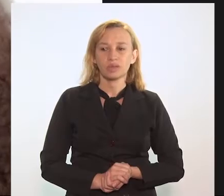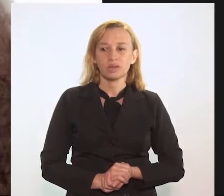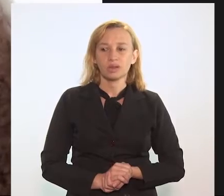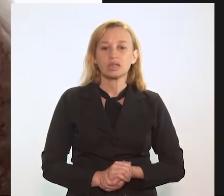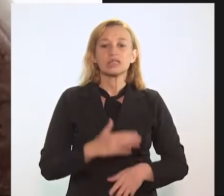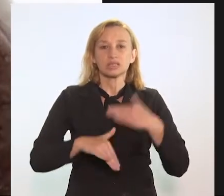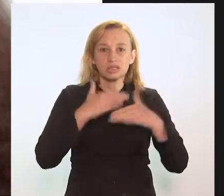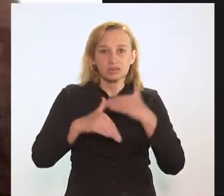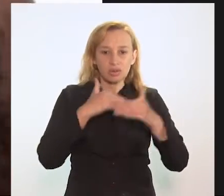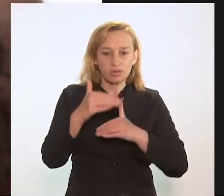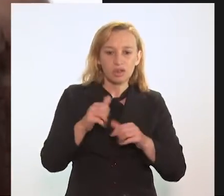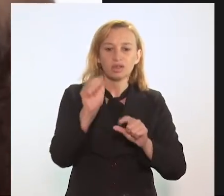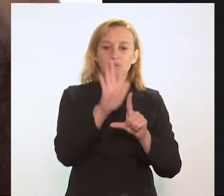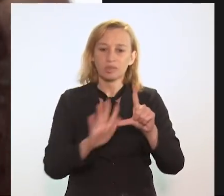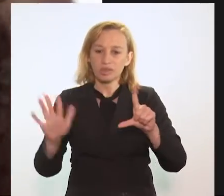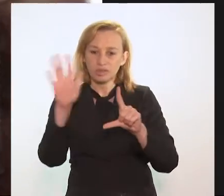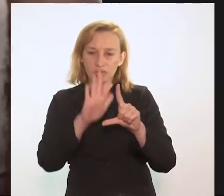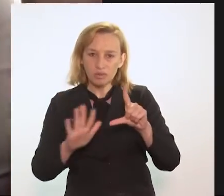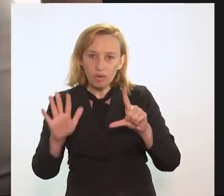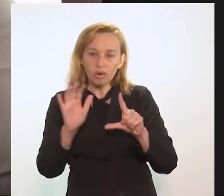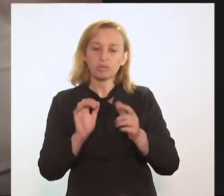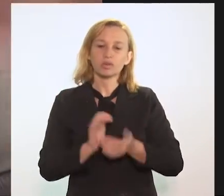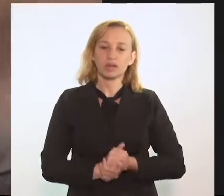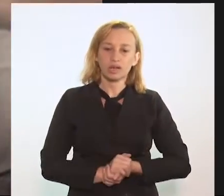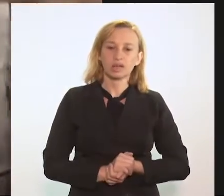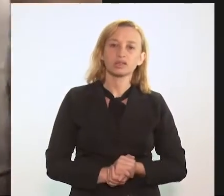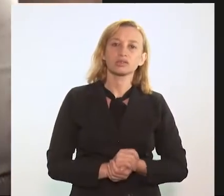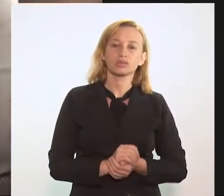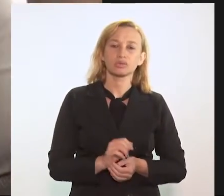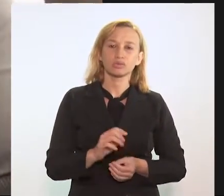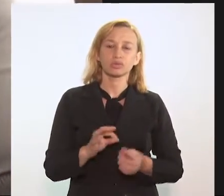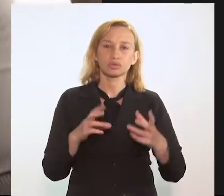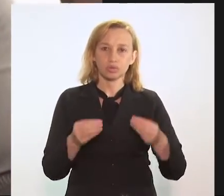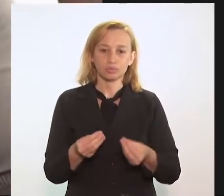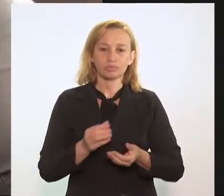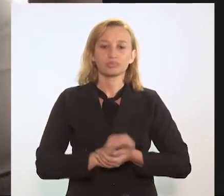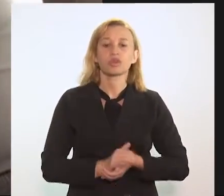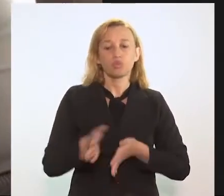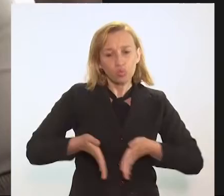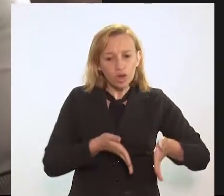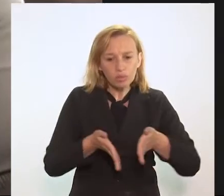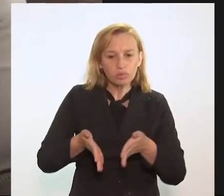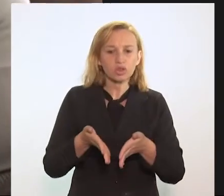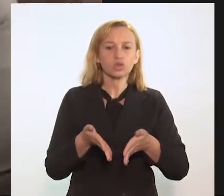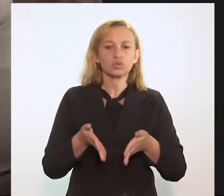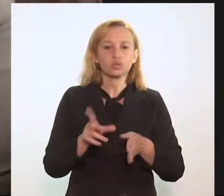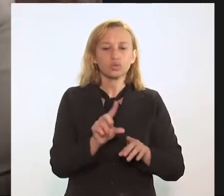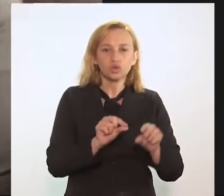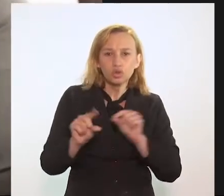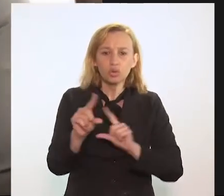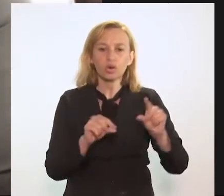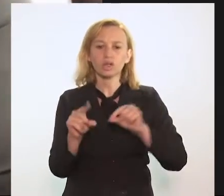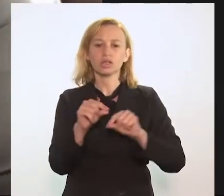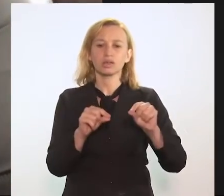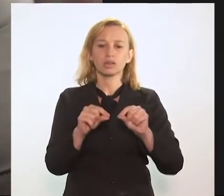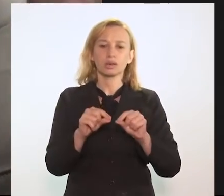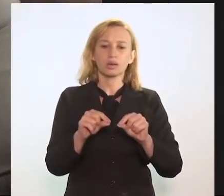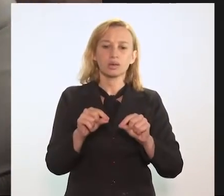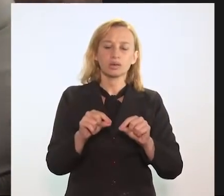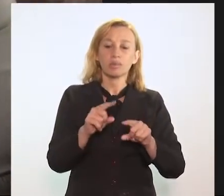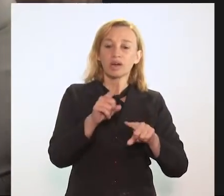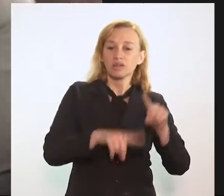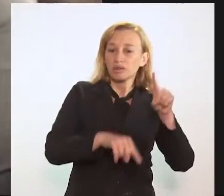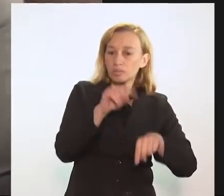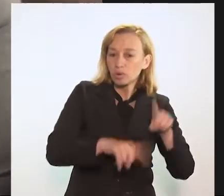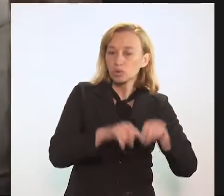eletrônico, né, de alguma maneira, desenvolvimento de uma plataforma online ou uso de rede social, enfim, algum caminho, né, como